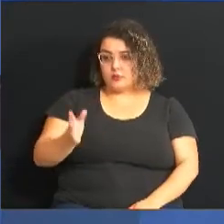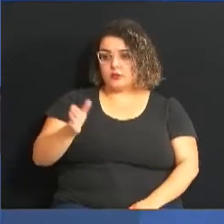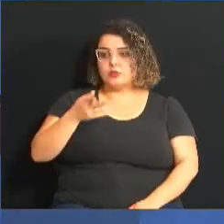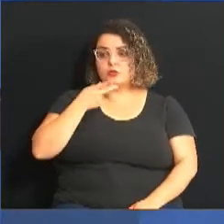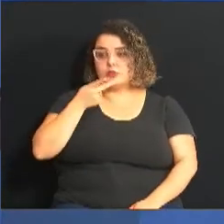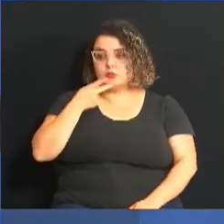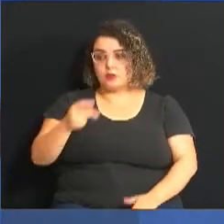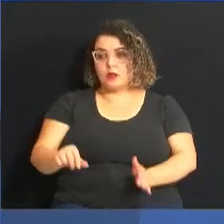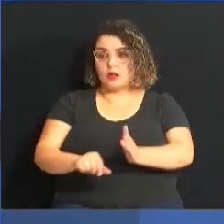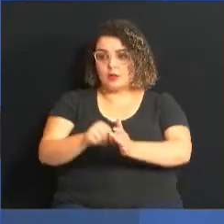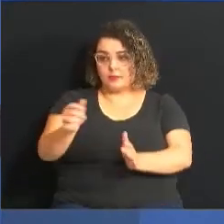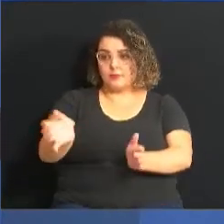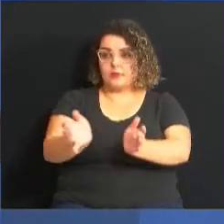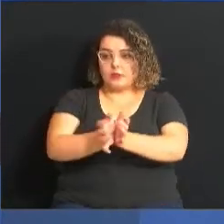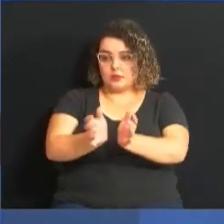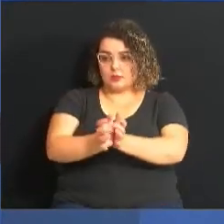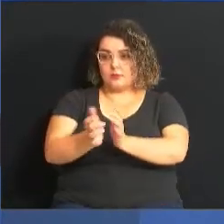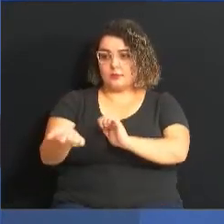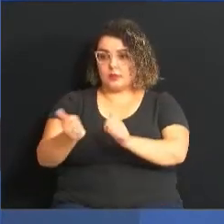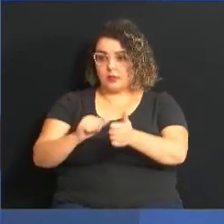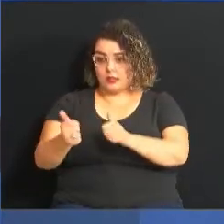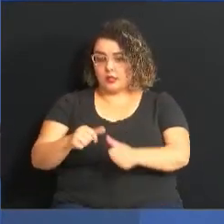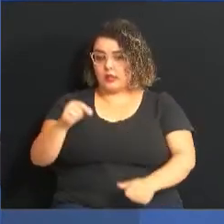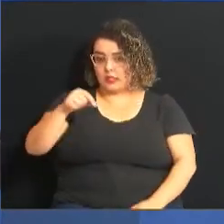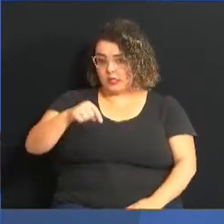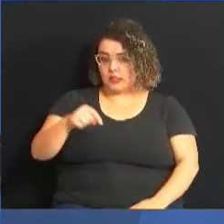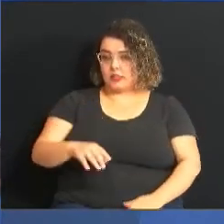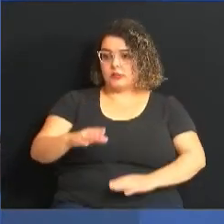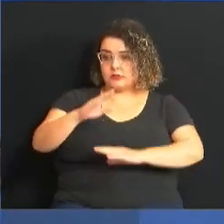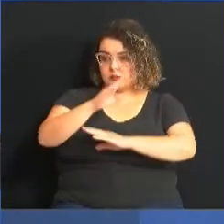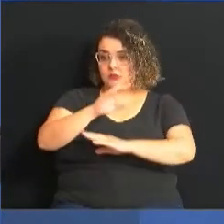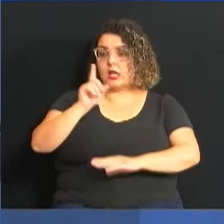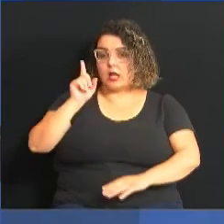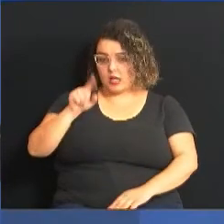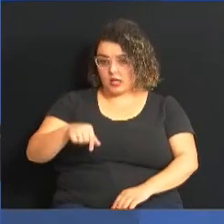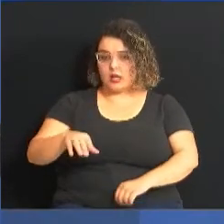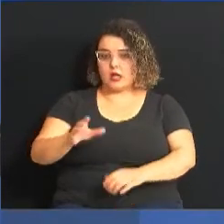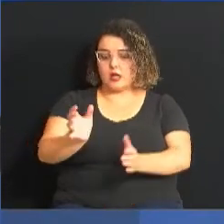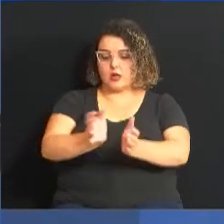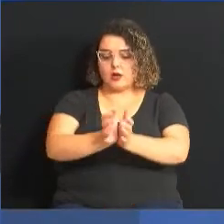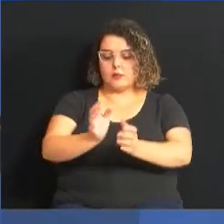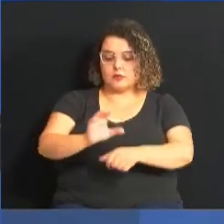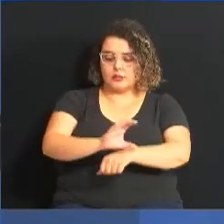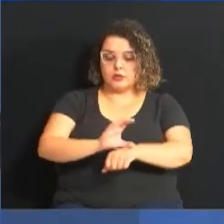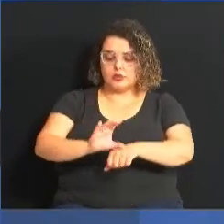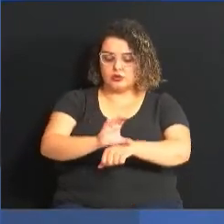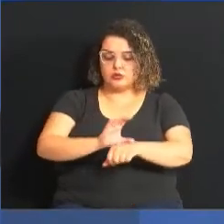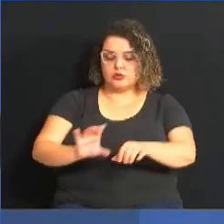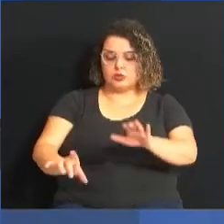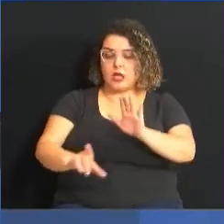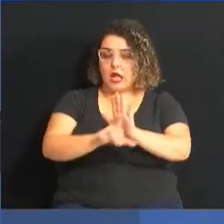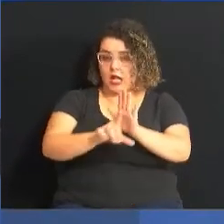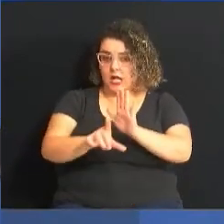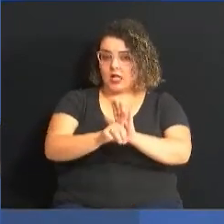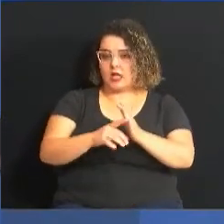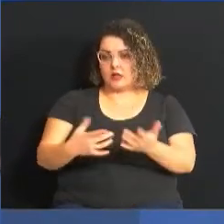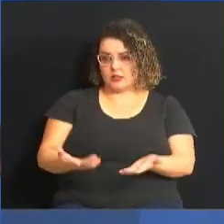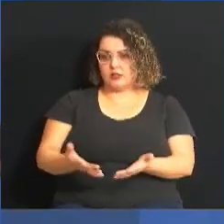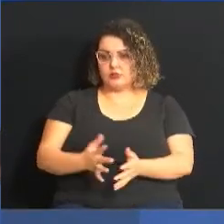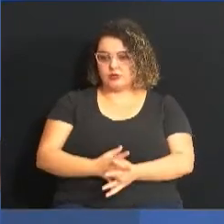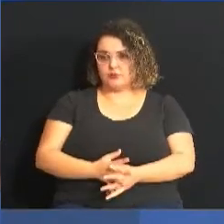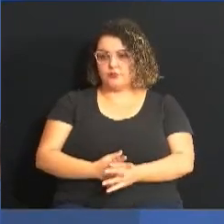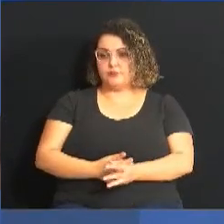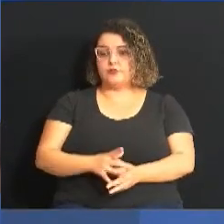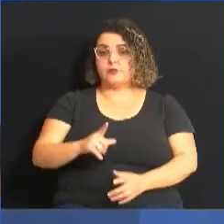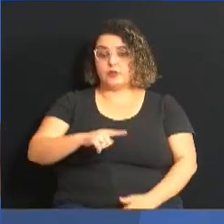comissão que analisa os projetos aqui da Câmara Municipal de Campinas é a Comissão de Constituição e Legalidade, que tem